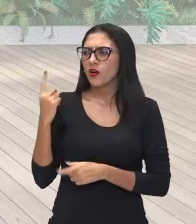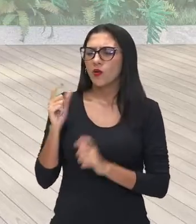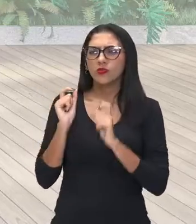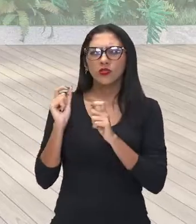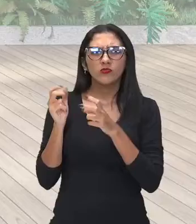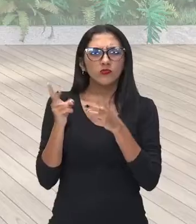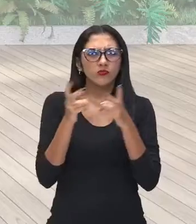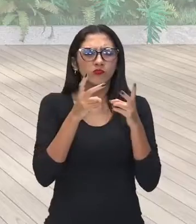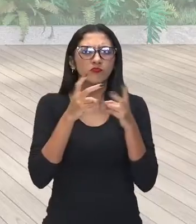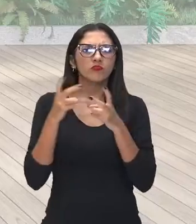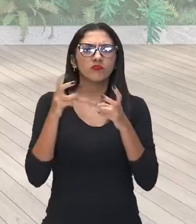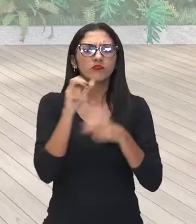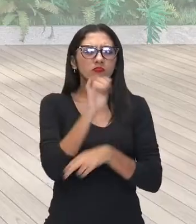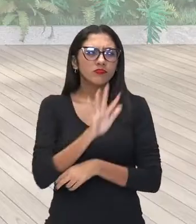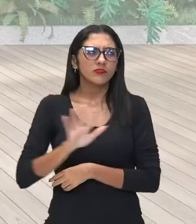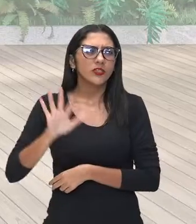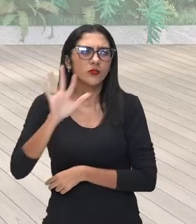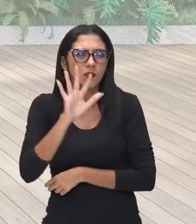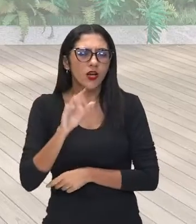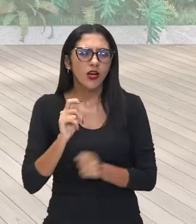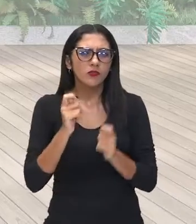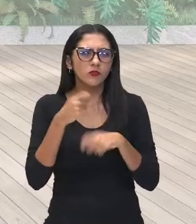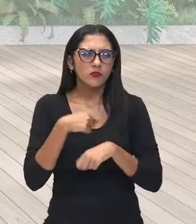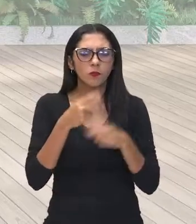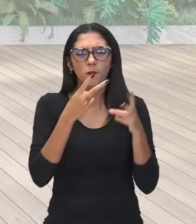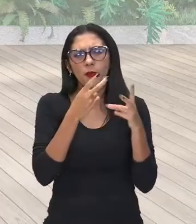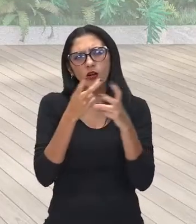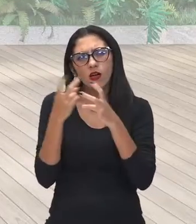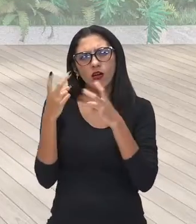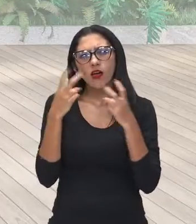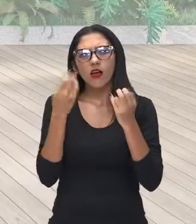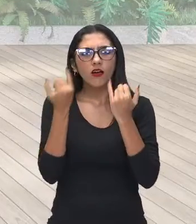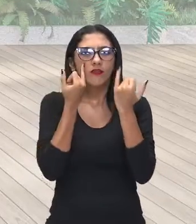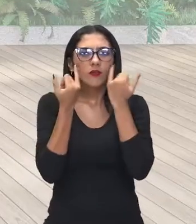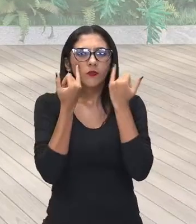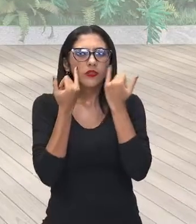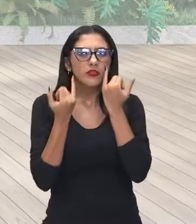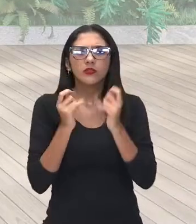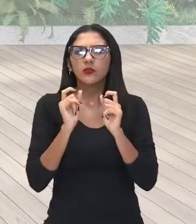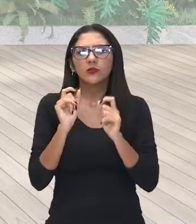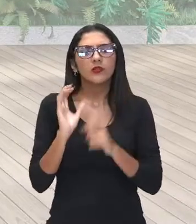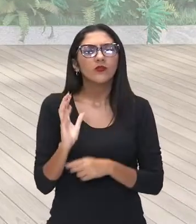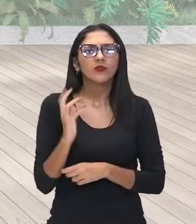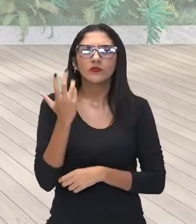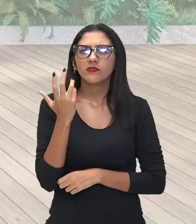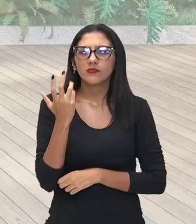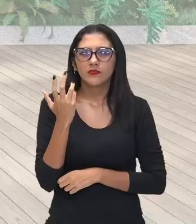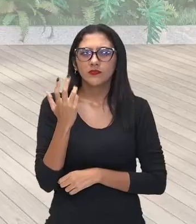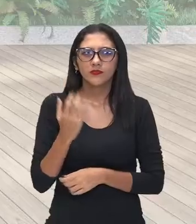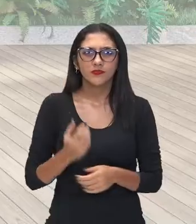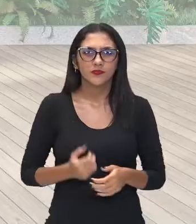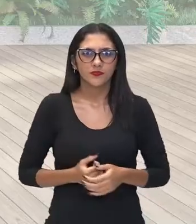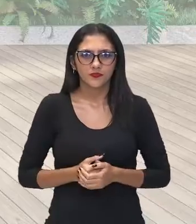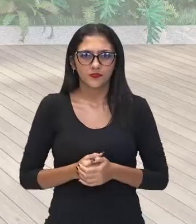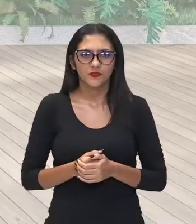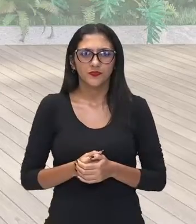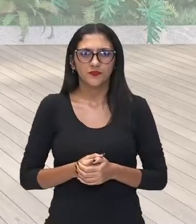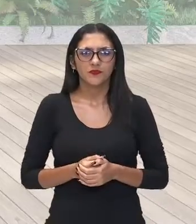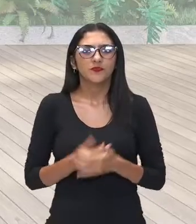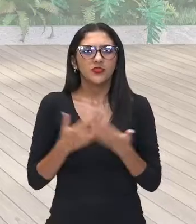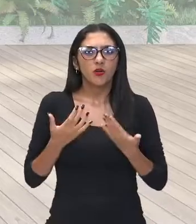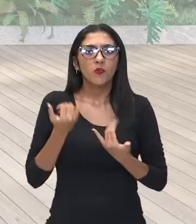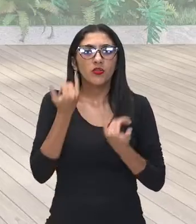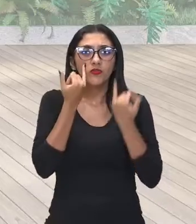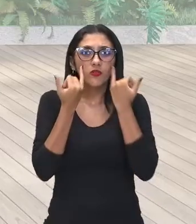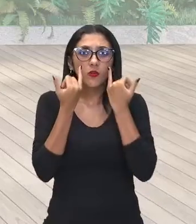os elementos que eu posso pensar que aconteceu algo aqui? Então, as pistas são